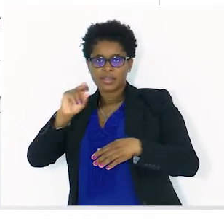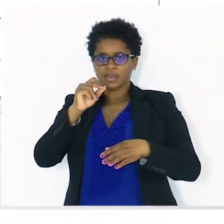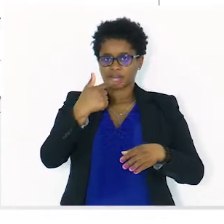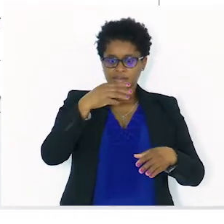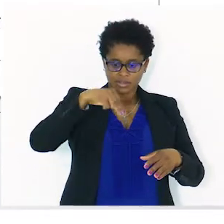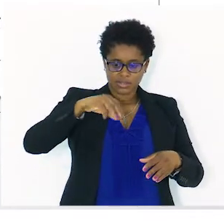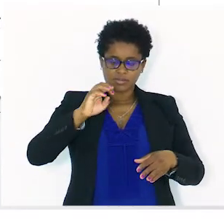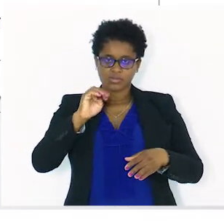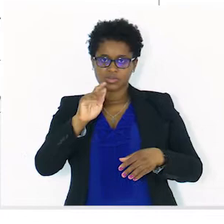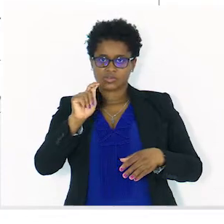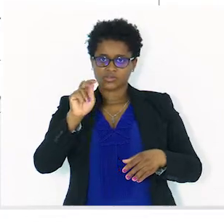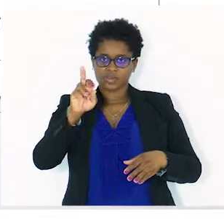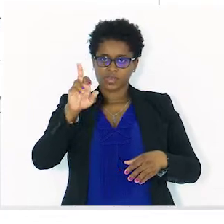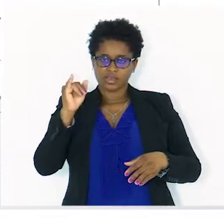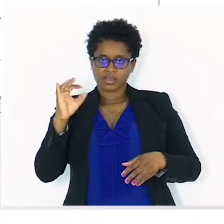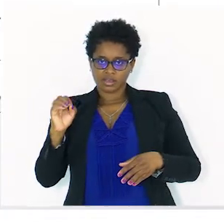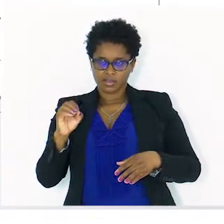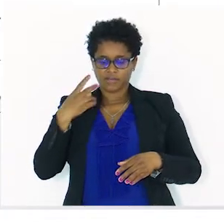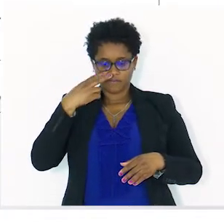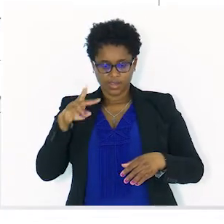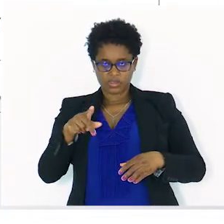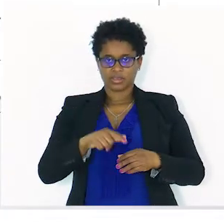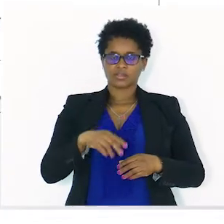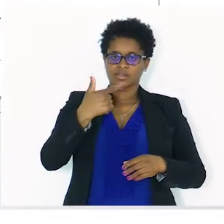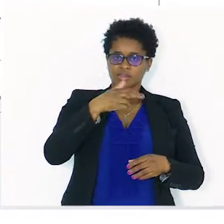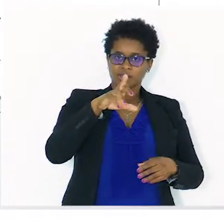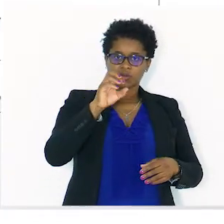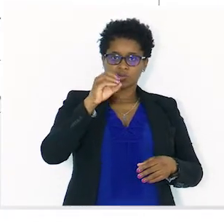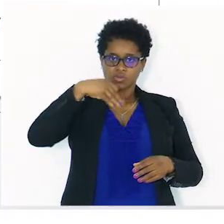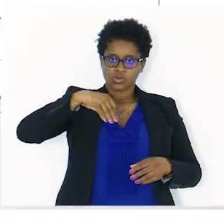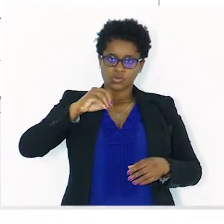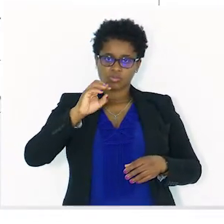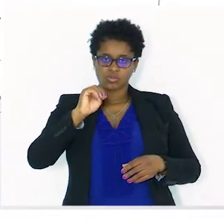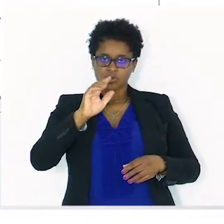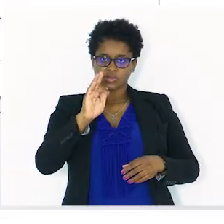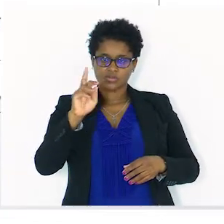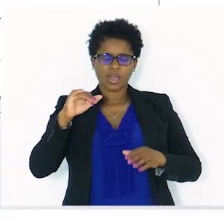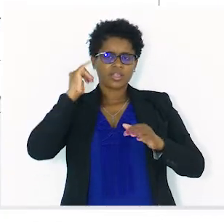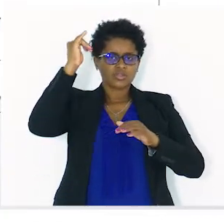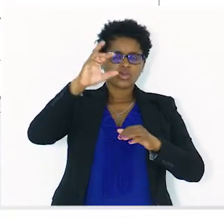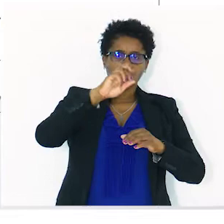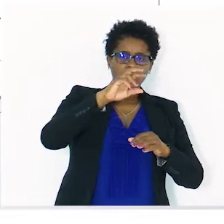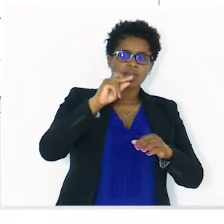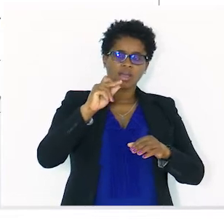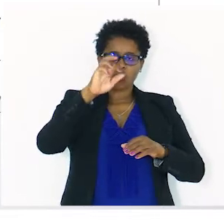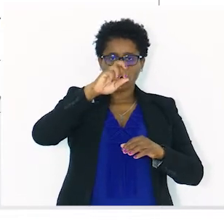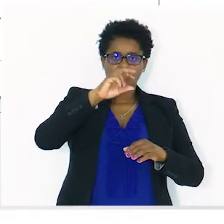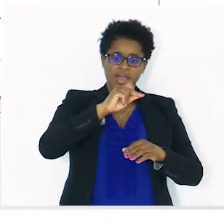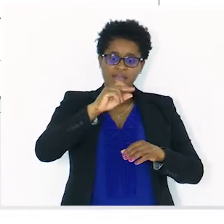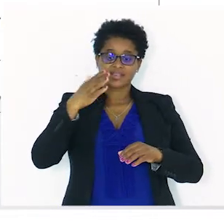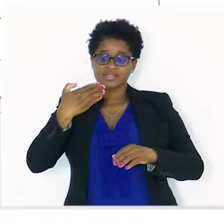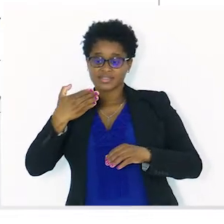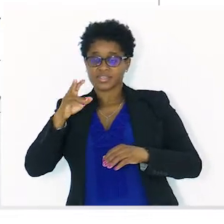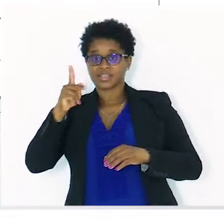atmosférica. Vejamos. Na troposfera, altitude de 8 a 17 km, já disse 8